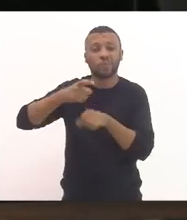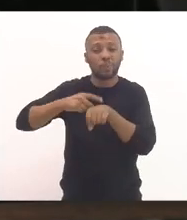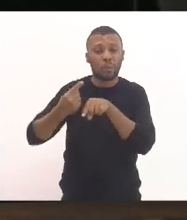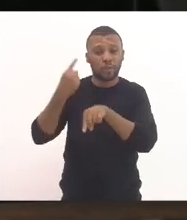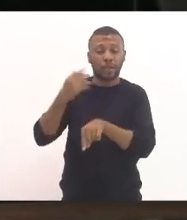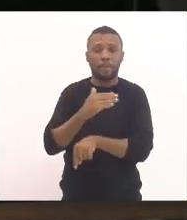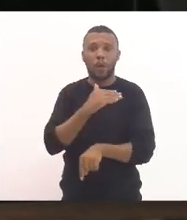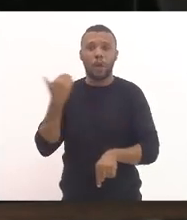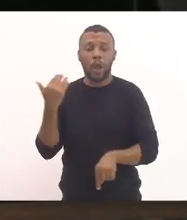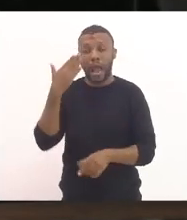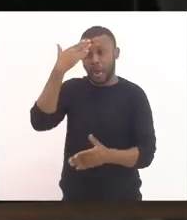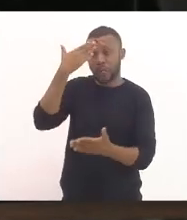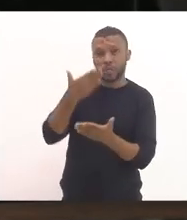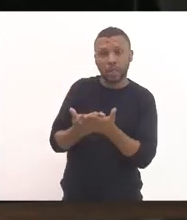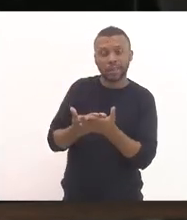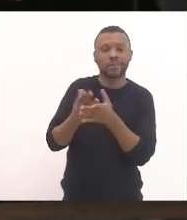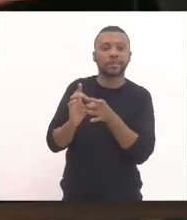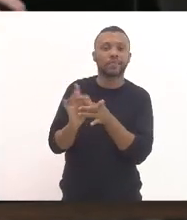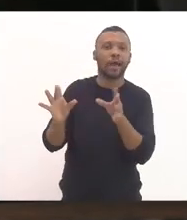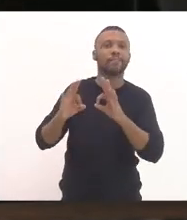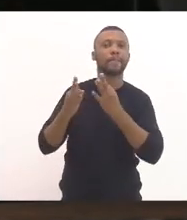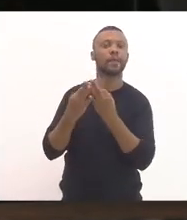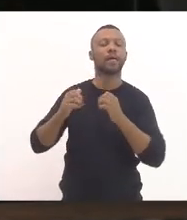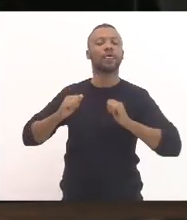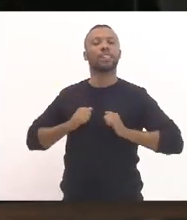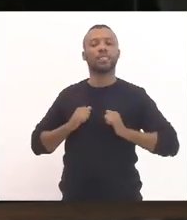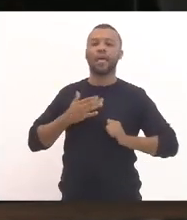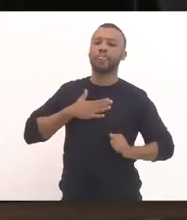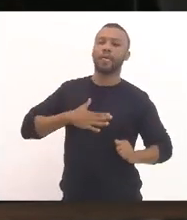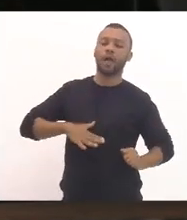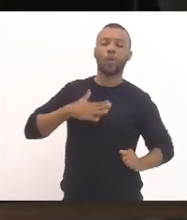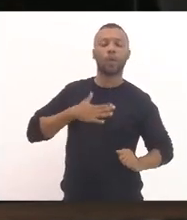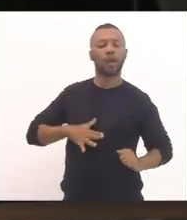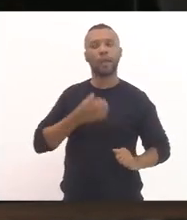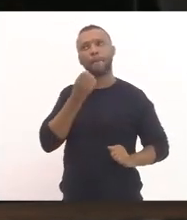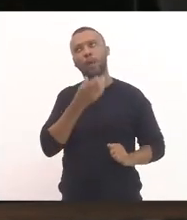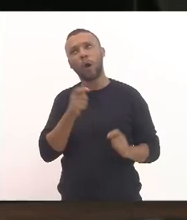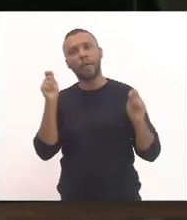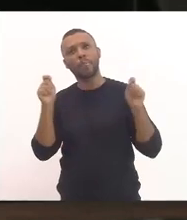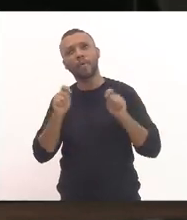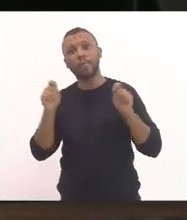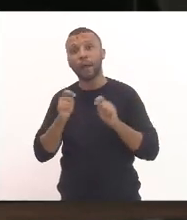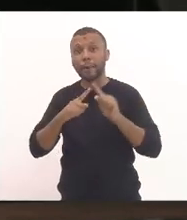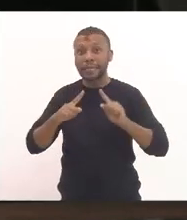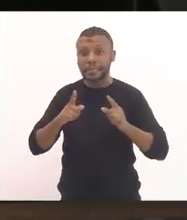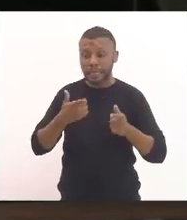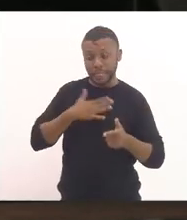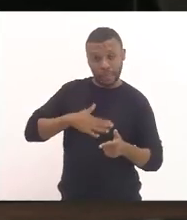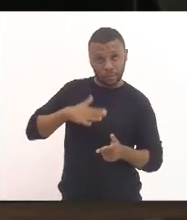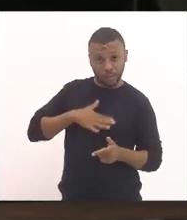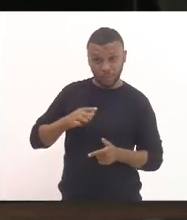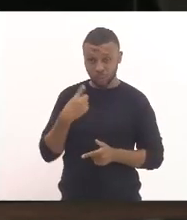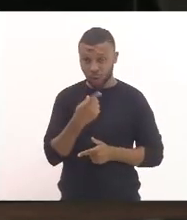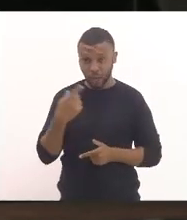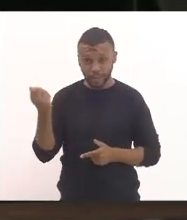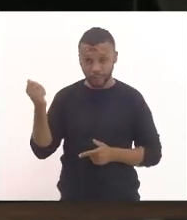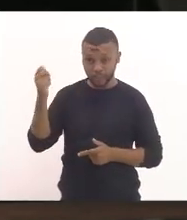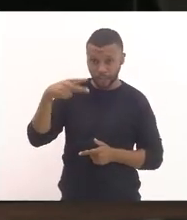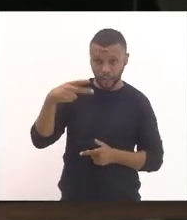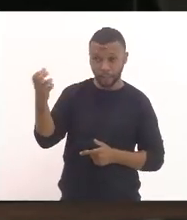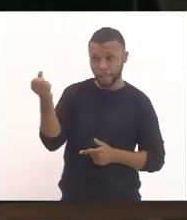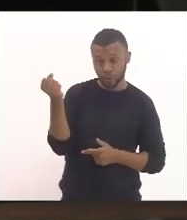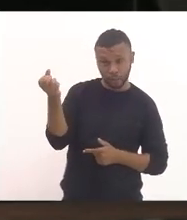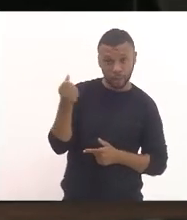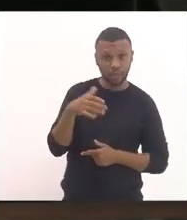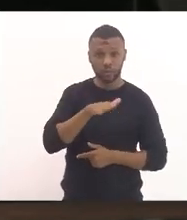ele faleceu achando que ele me deixaria a família tranquila E no momento tranquilidade o que nós não temos Nós pensamos no estado do Rio de Janeiro não